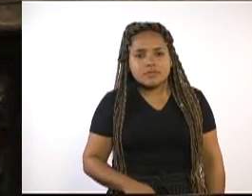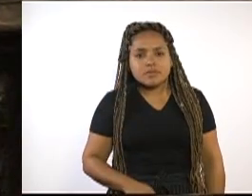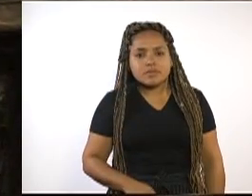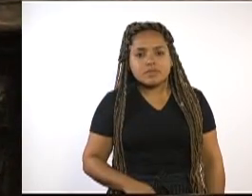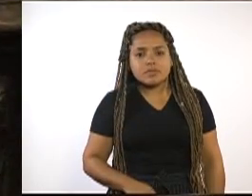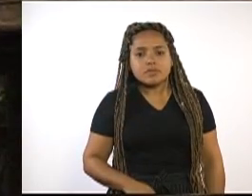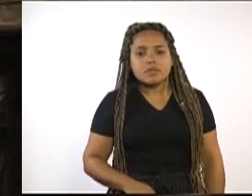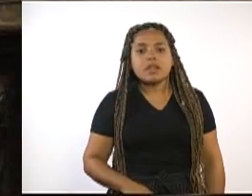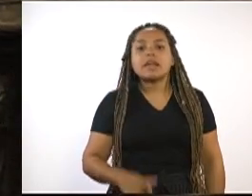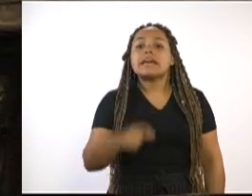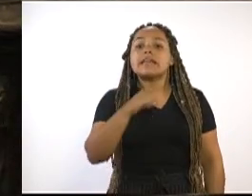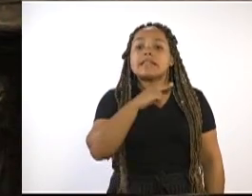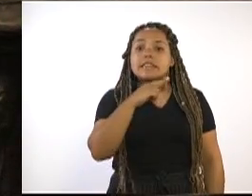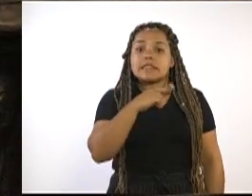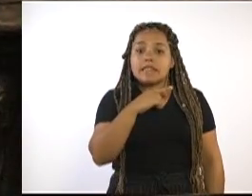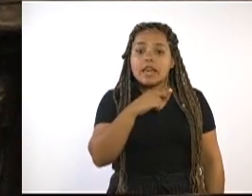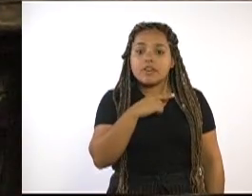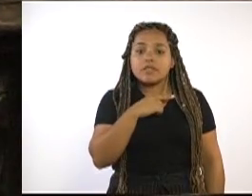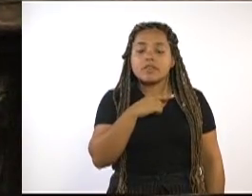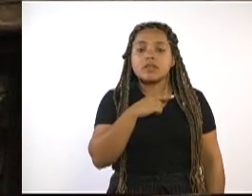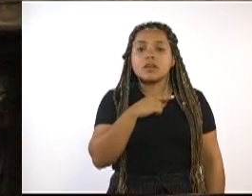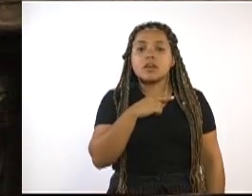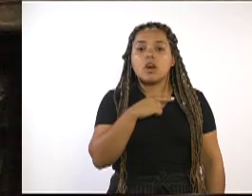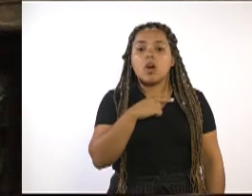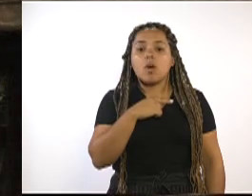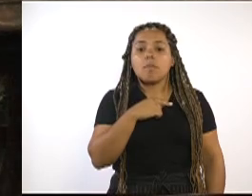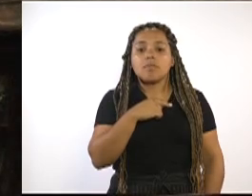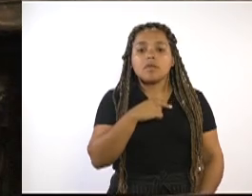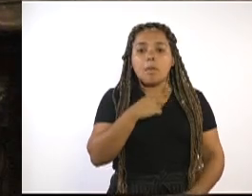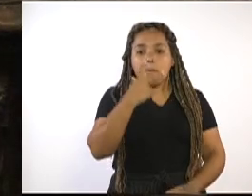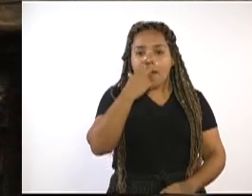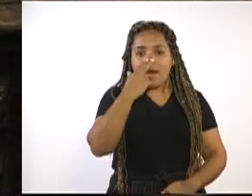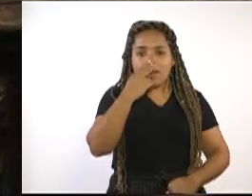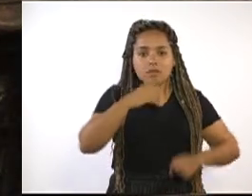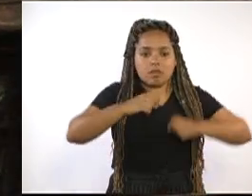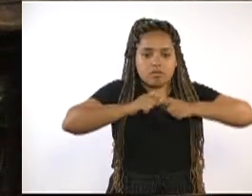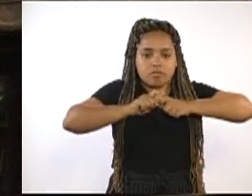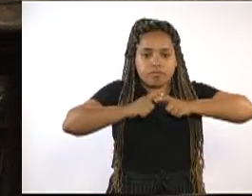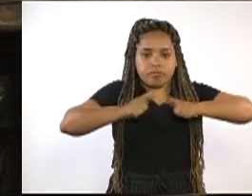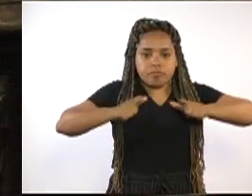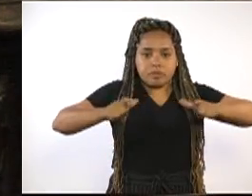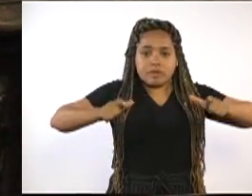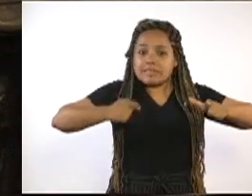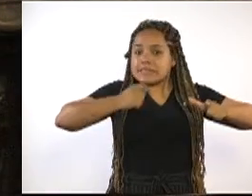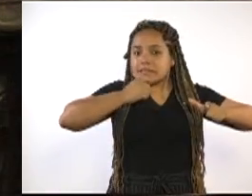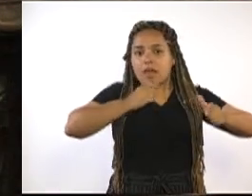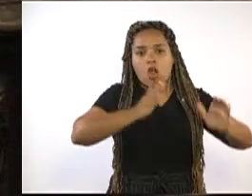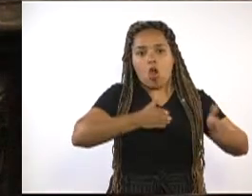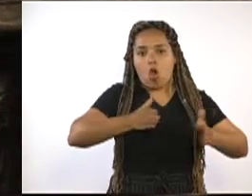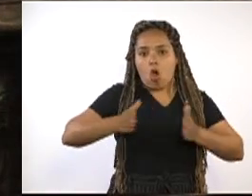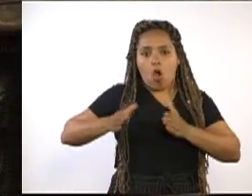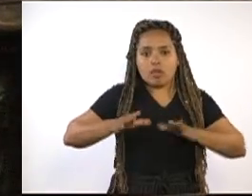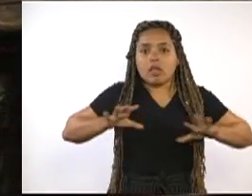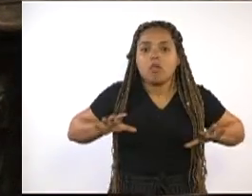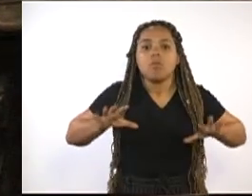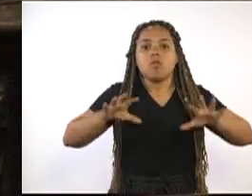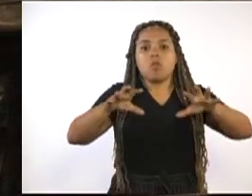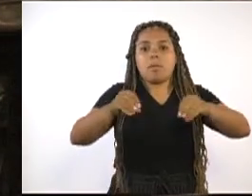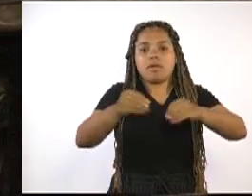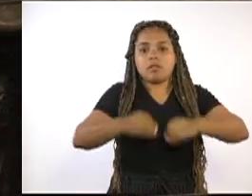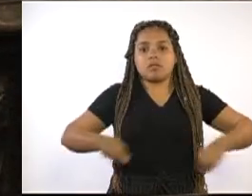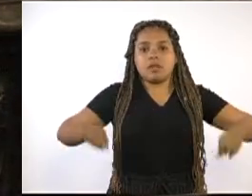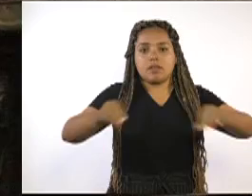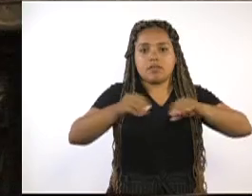houve um crescimento totalmente desordenado da ocupação do solo